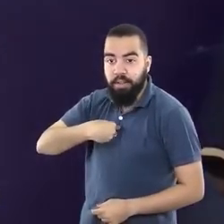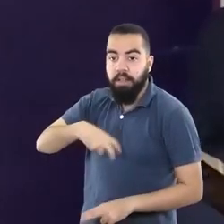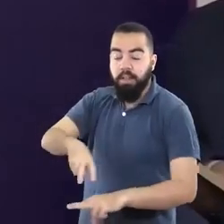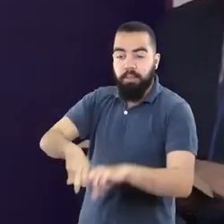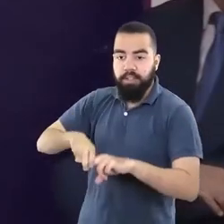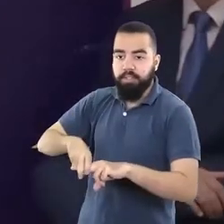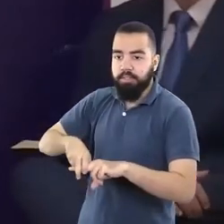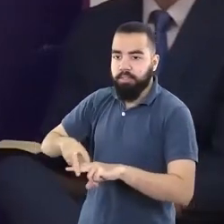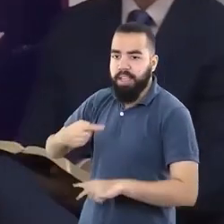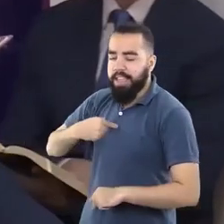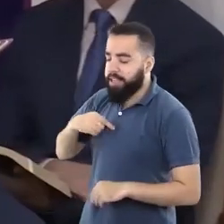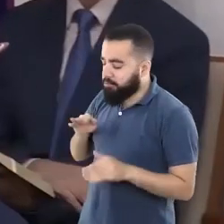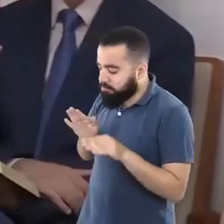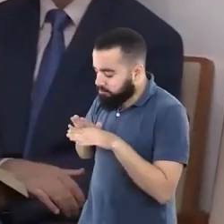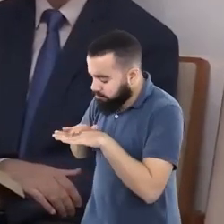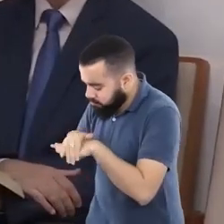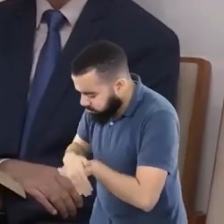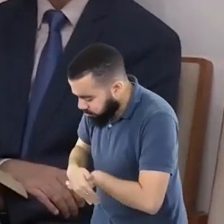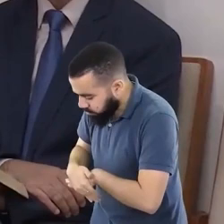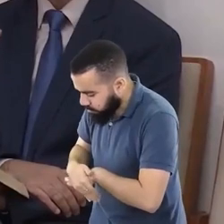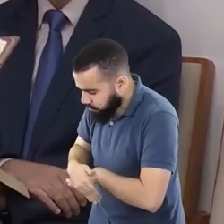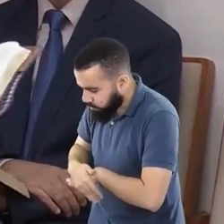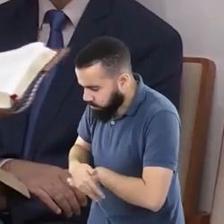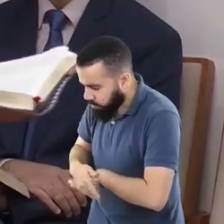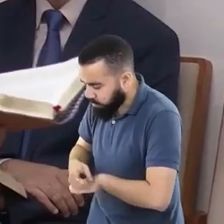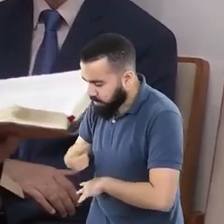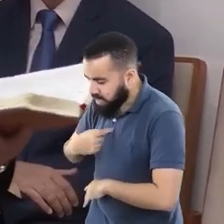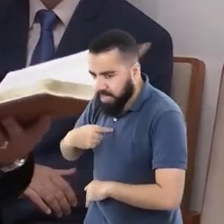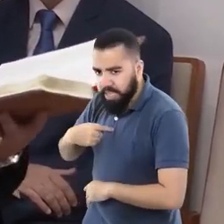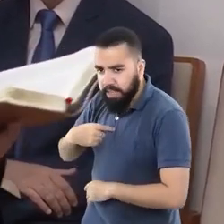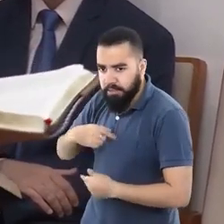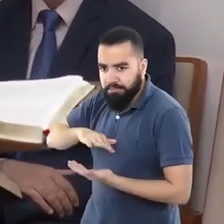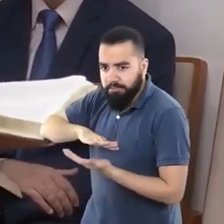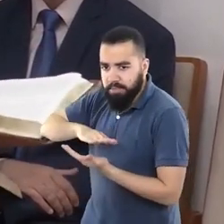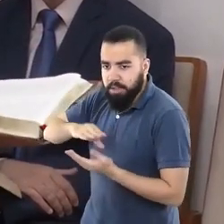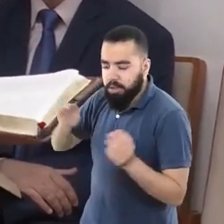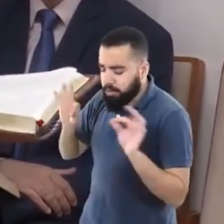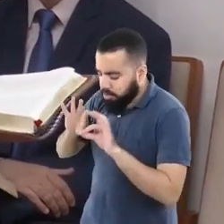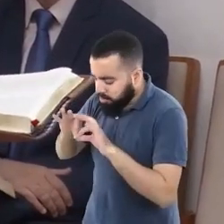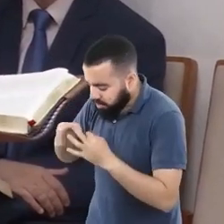impressiona é que este Deus é o Deus da restauração.